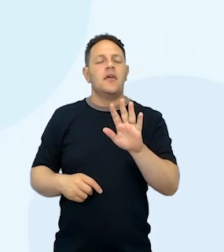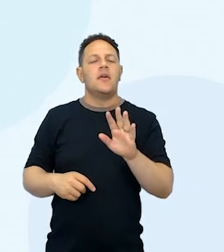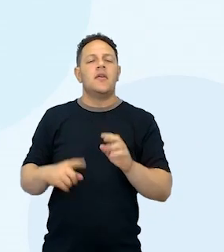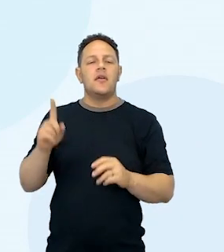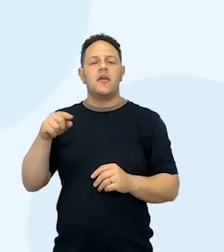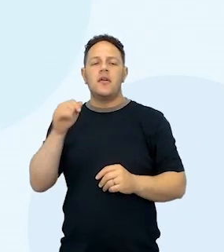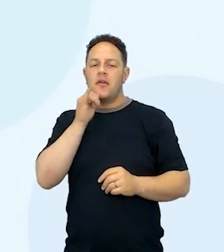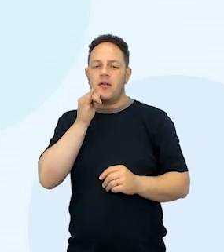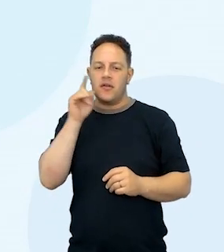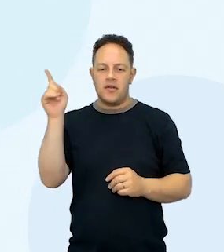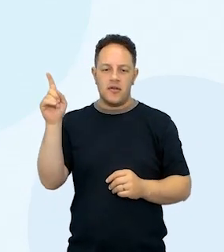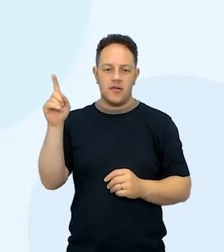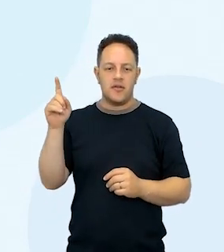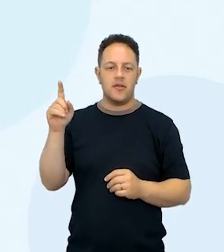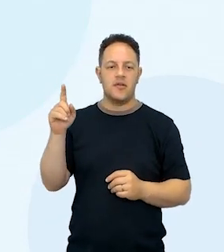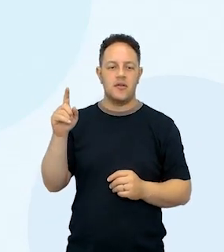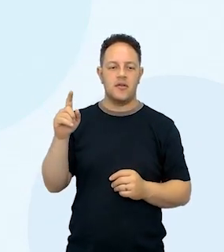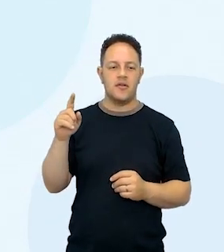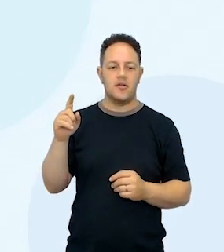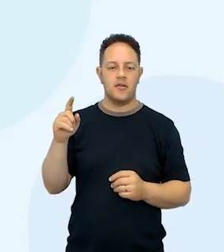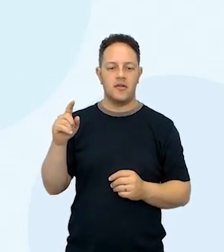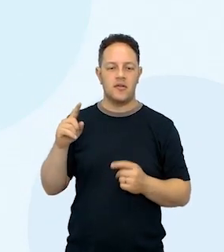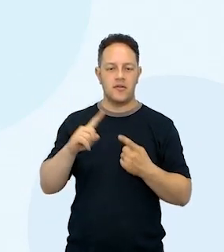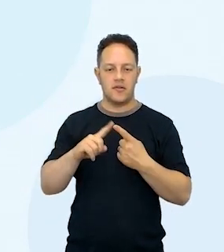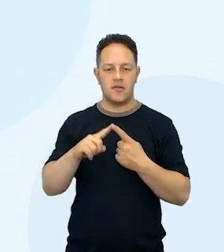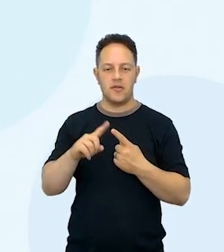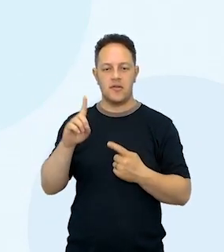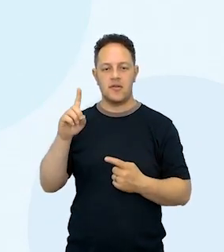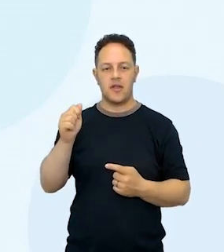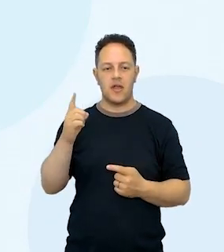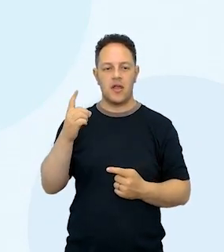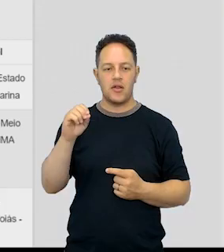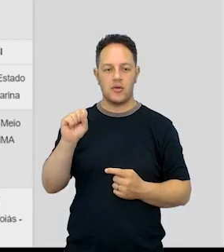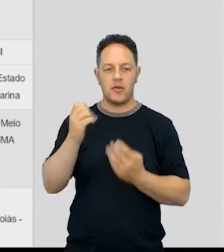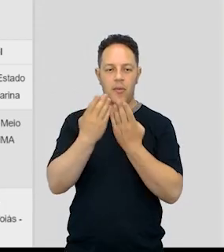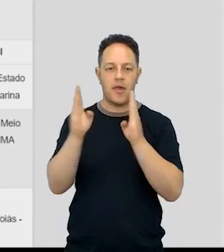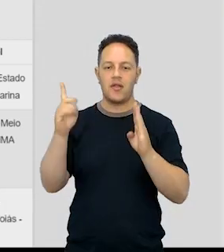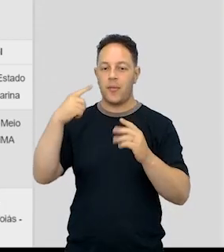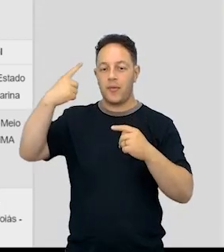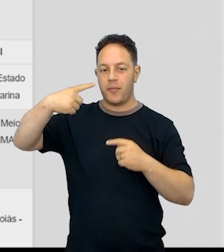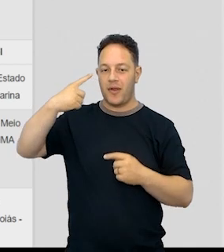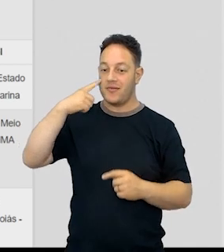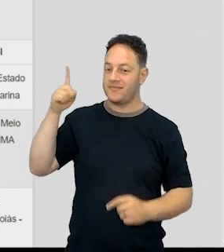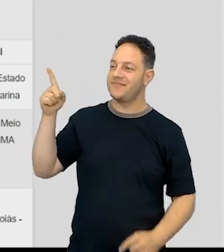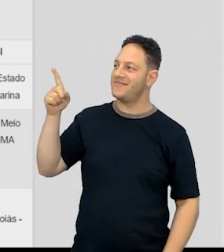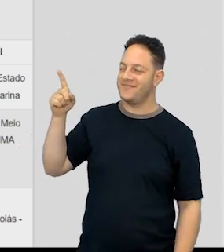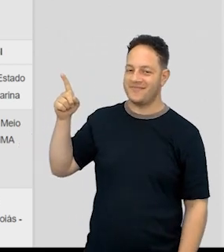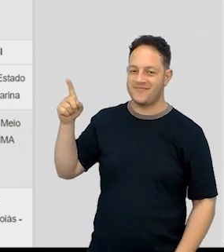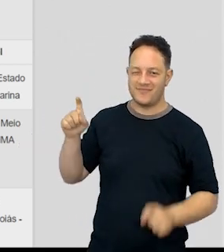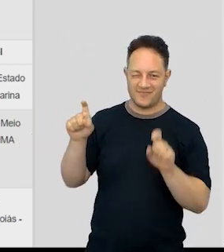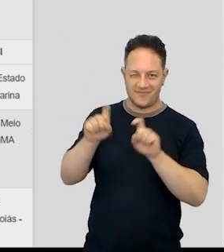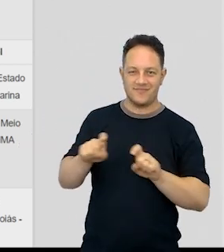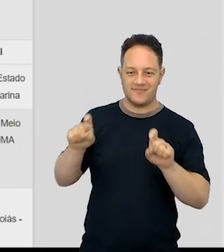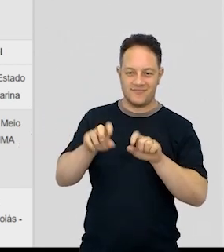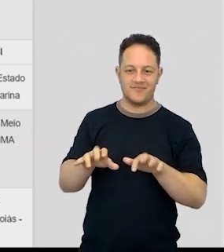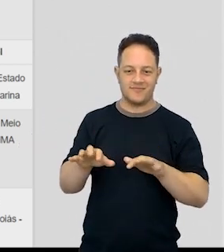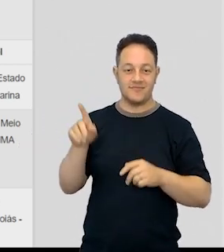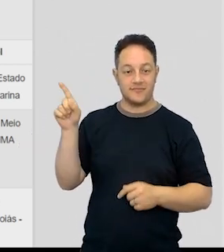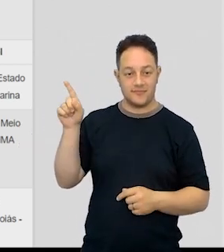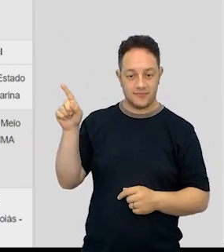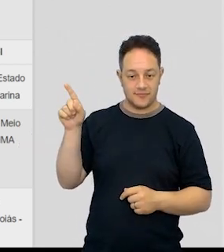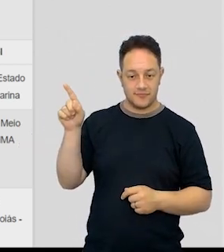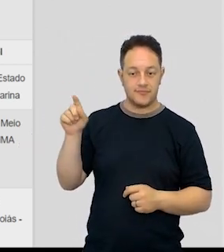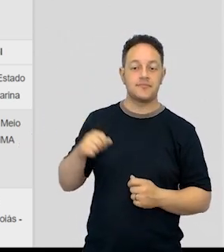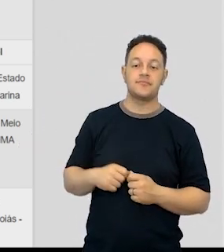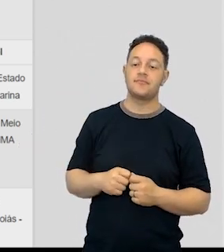dos dados abertos, o Portal Brasileiro de Dados Abertos. E aí, produção? Ah, legal. Então, este